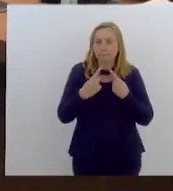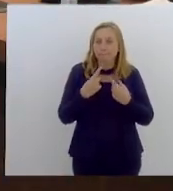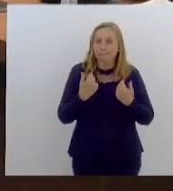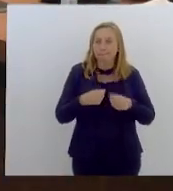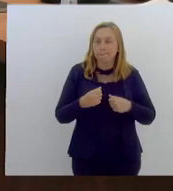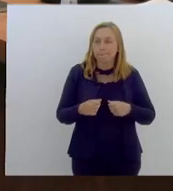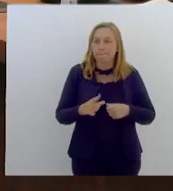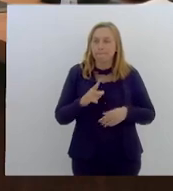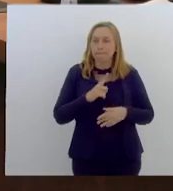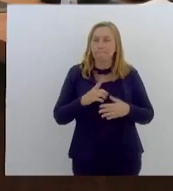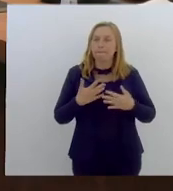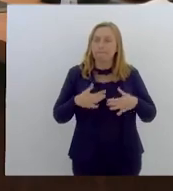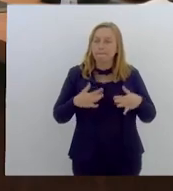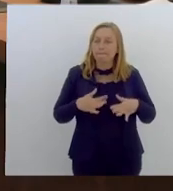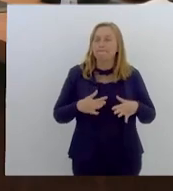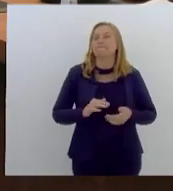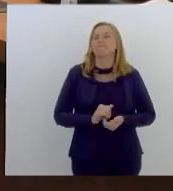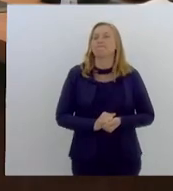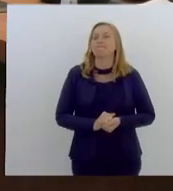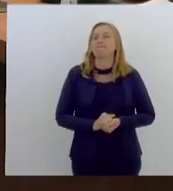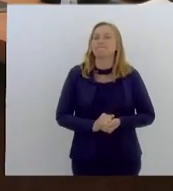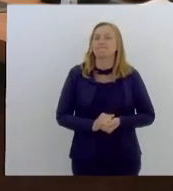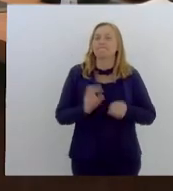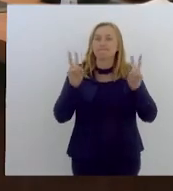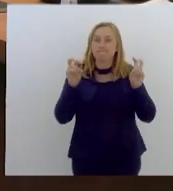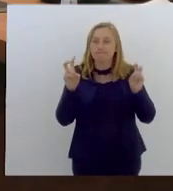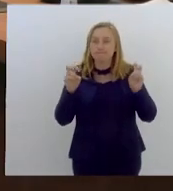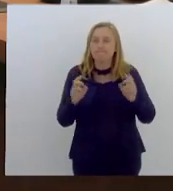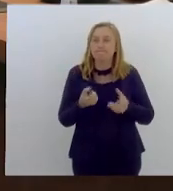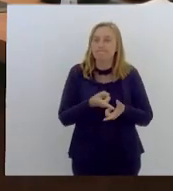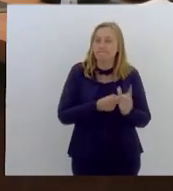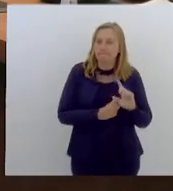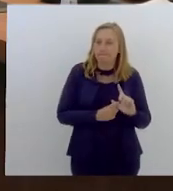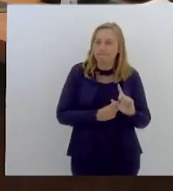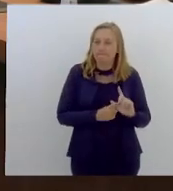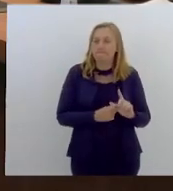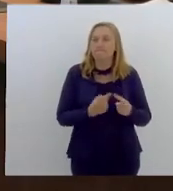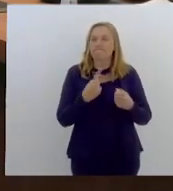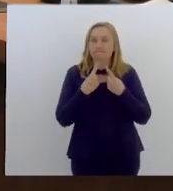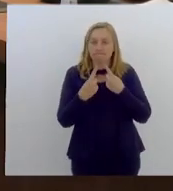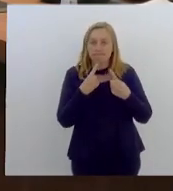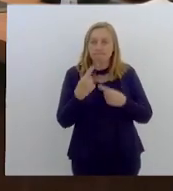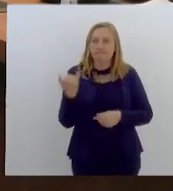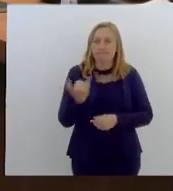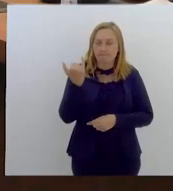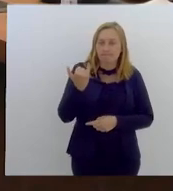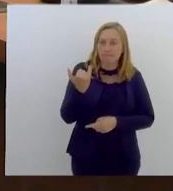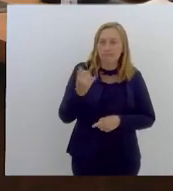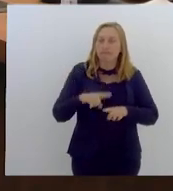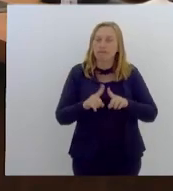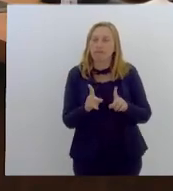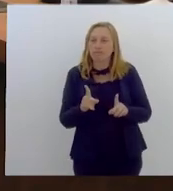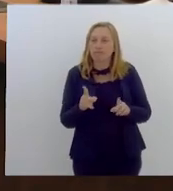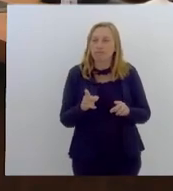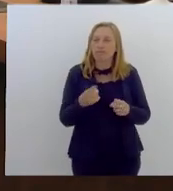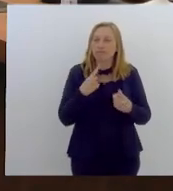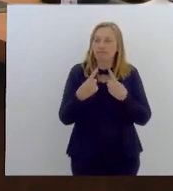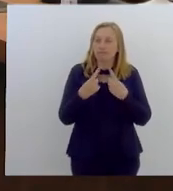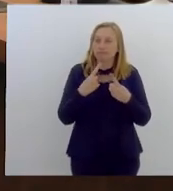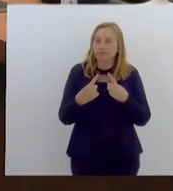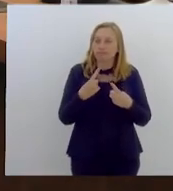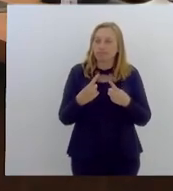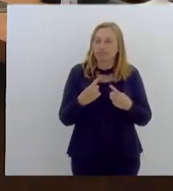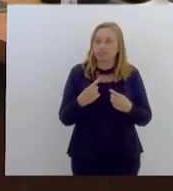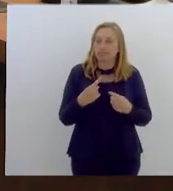enfrentar primordialmente. A questão da dívida é um debate importante, mas é um debate que eu acho que a